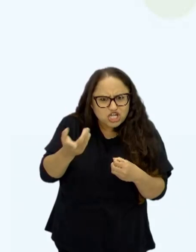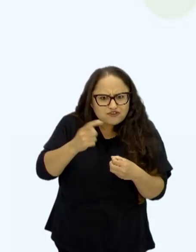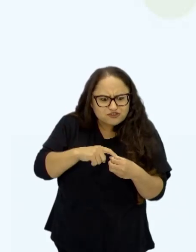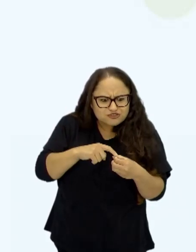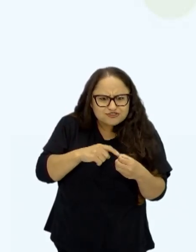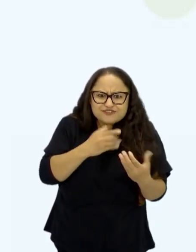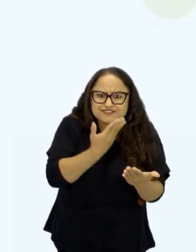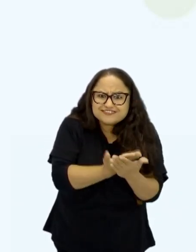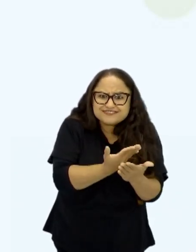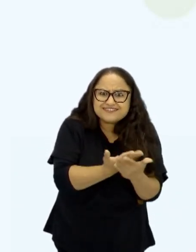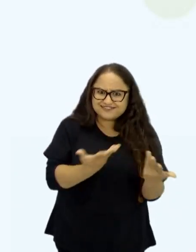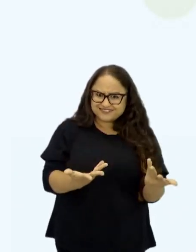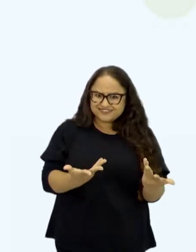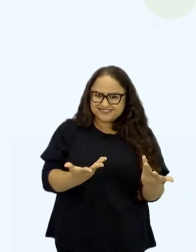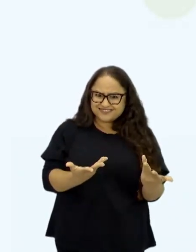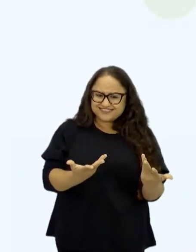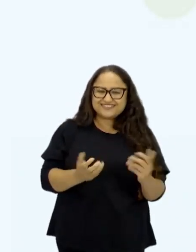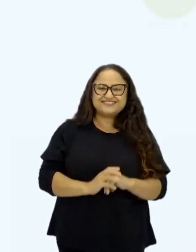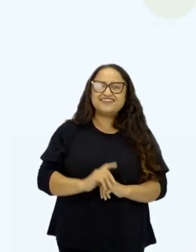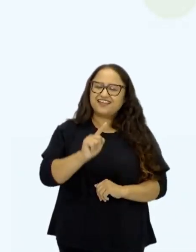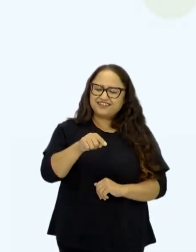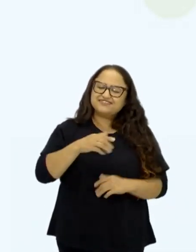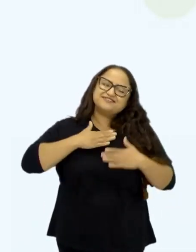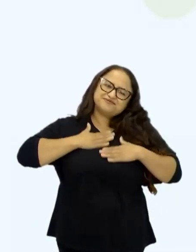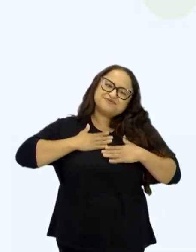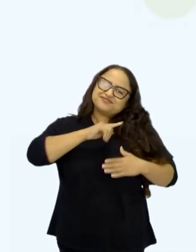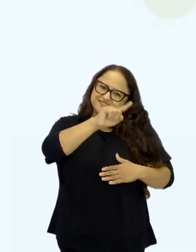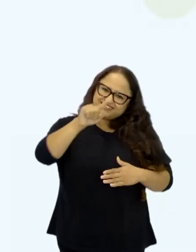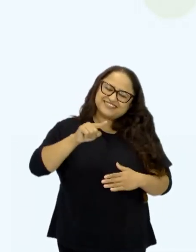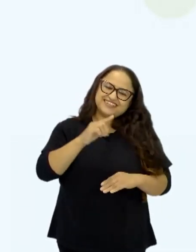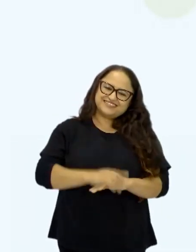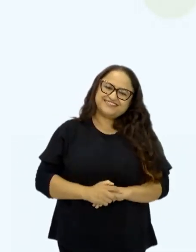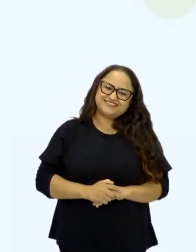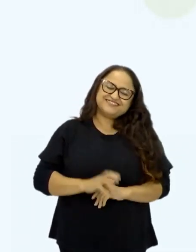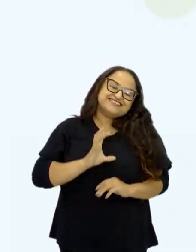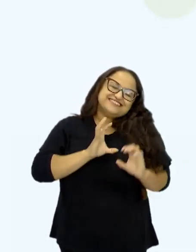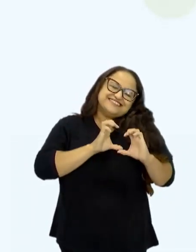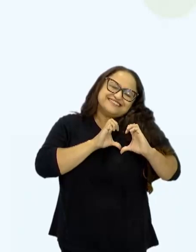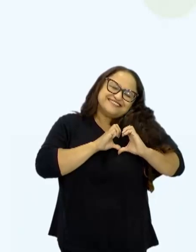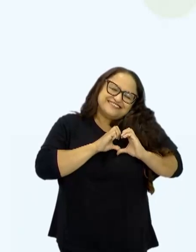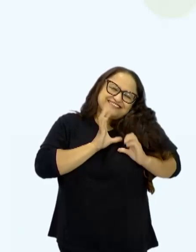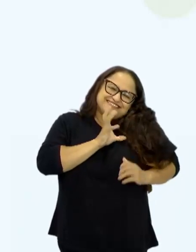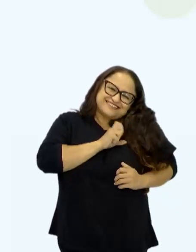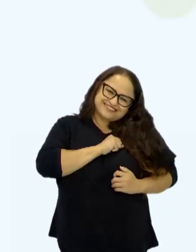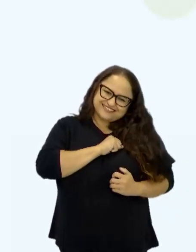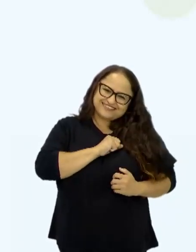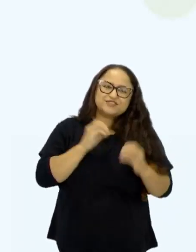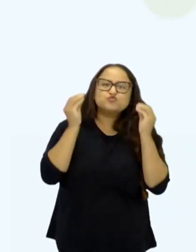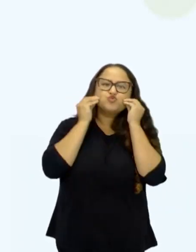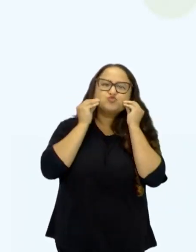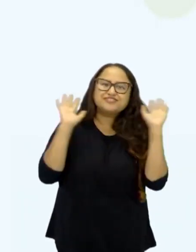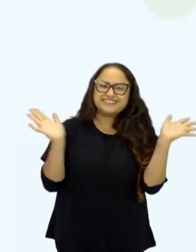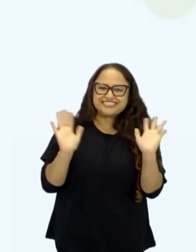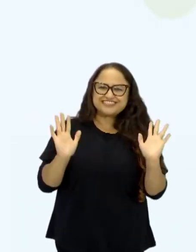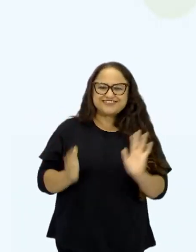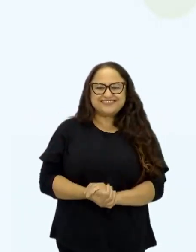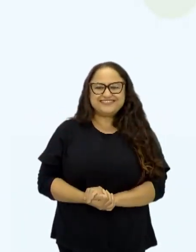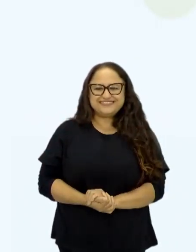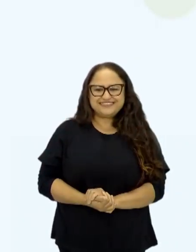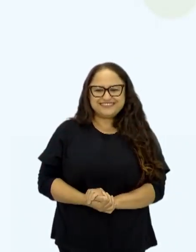às aulas. É isso, gente. Eu espero que vocês tenham gostado. Eu fiz de coração. Muito obrigada, beijão e tchau, tchau.